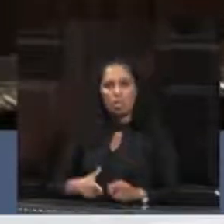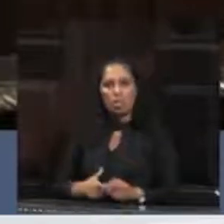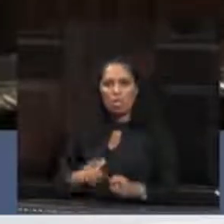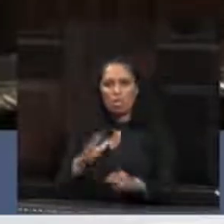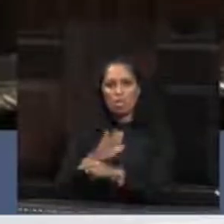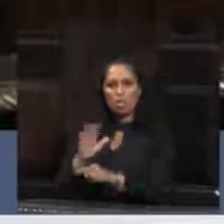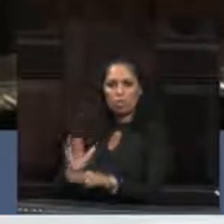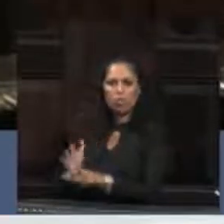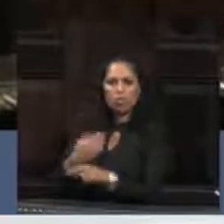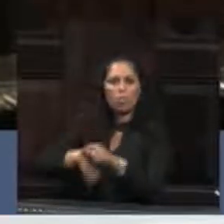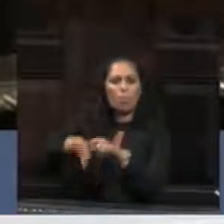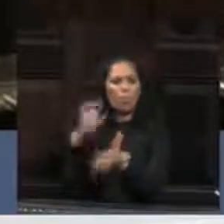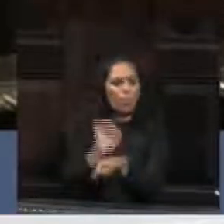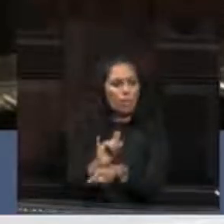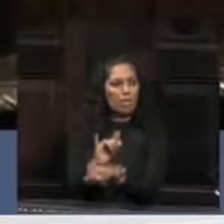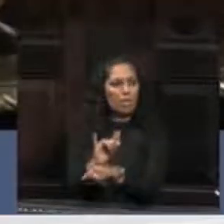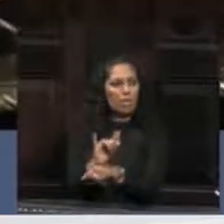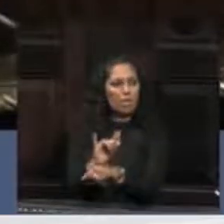moralizante.